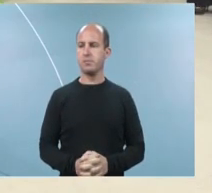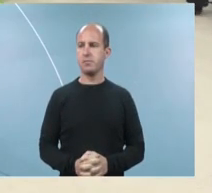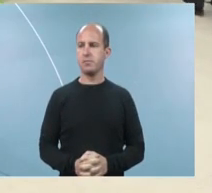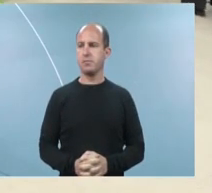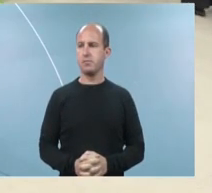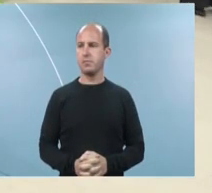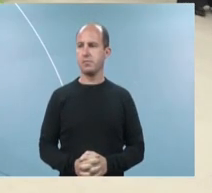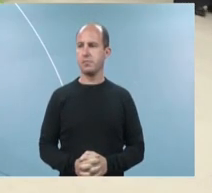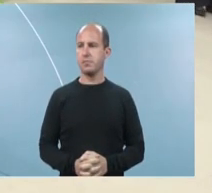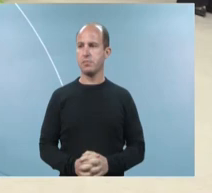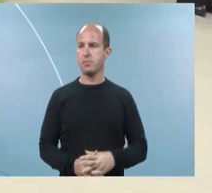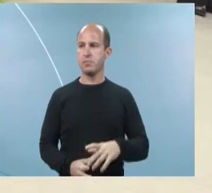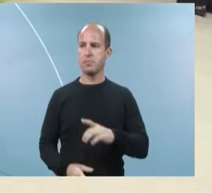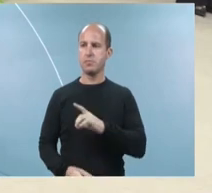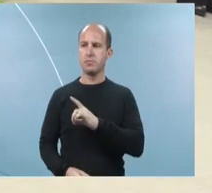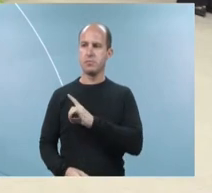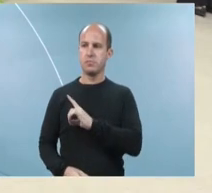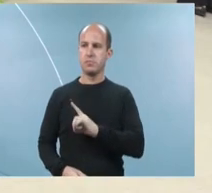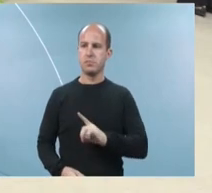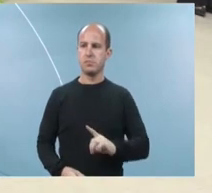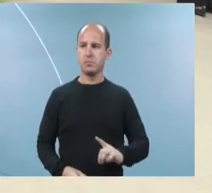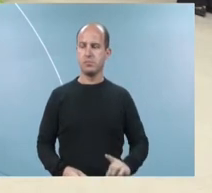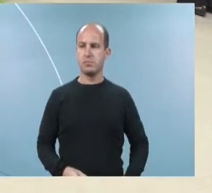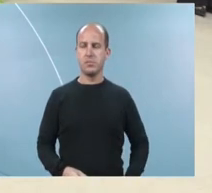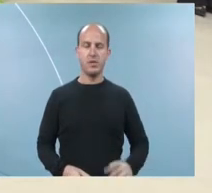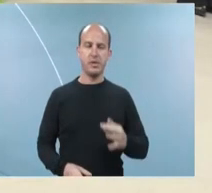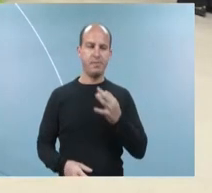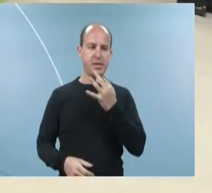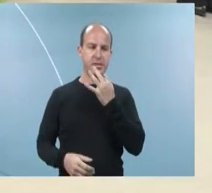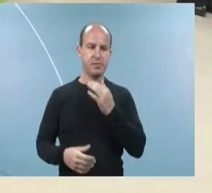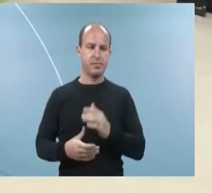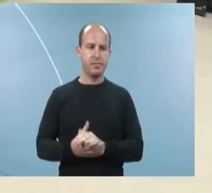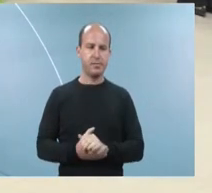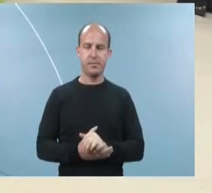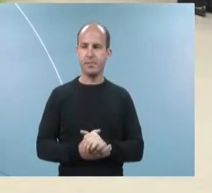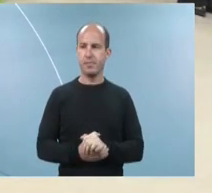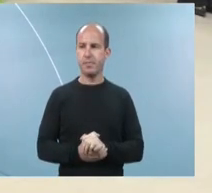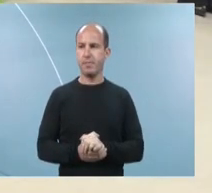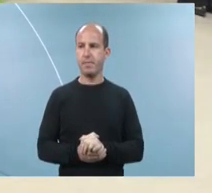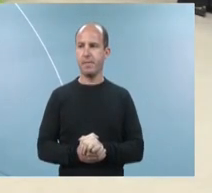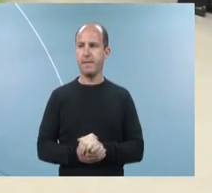Pois não, deputado Francisco do PT.